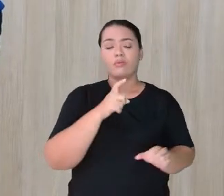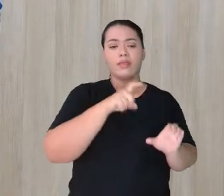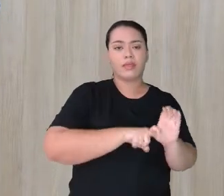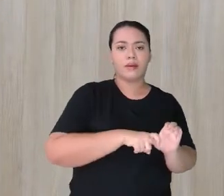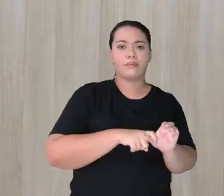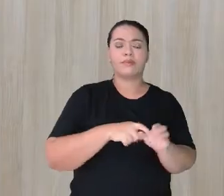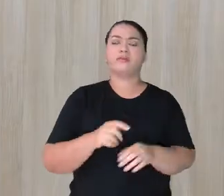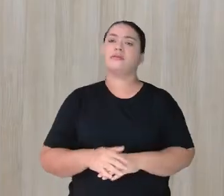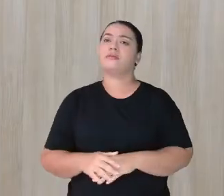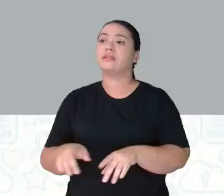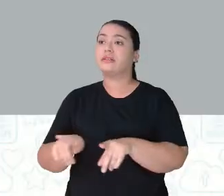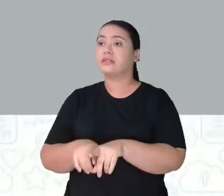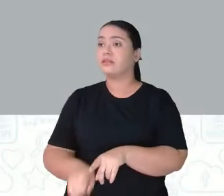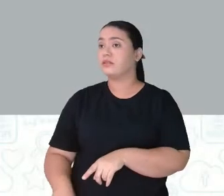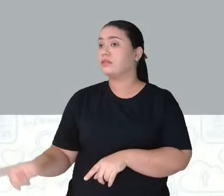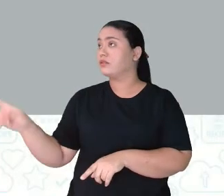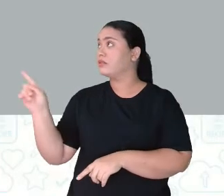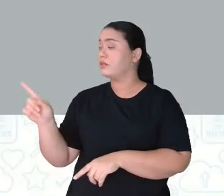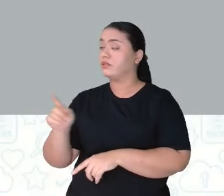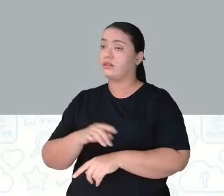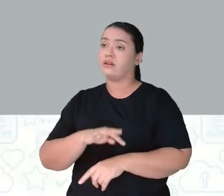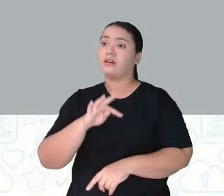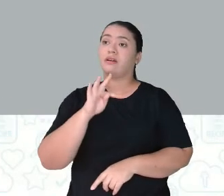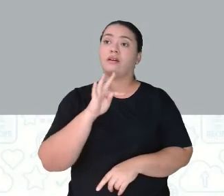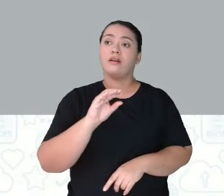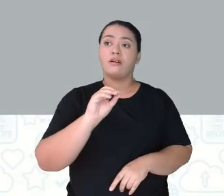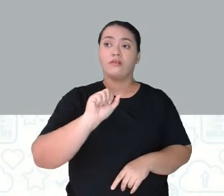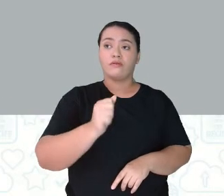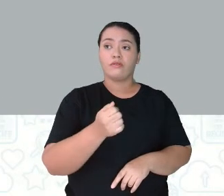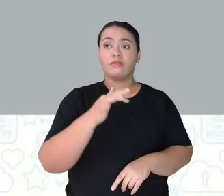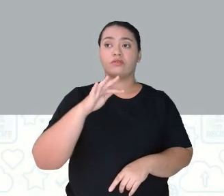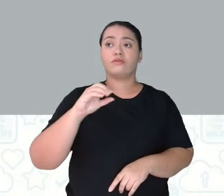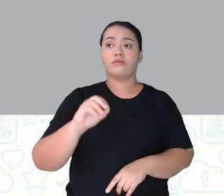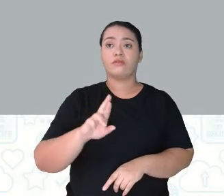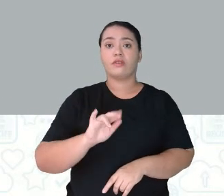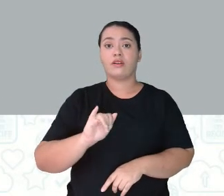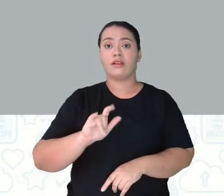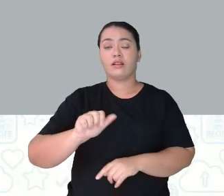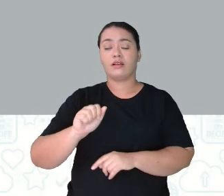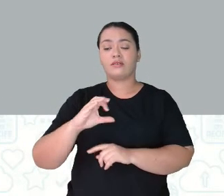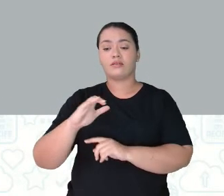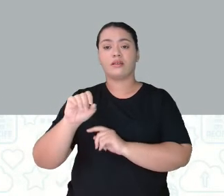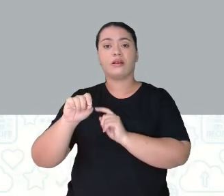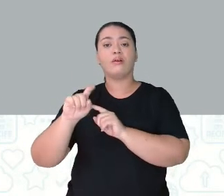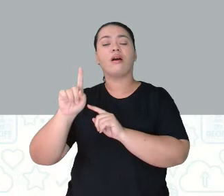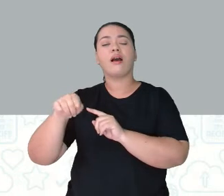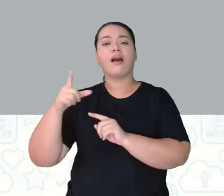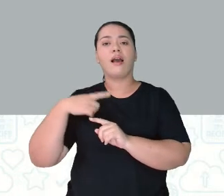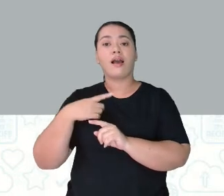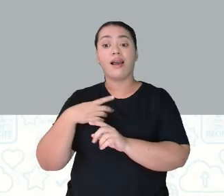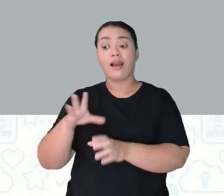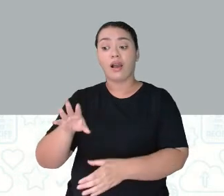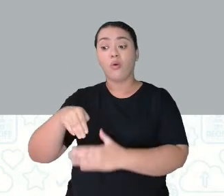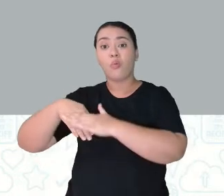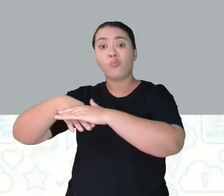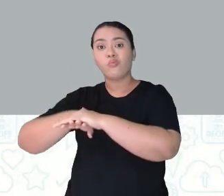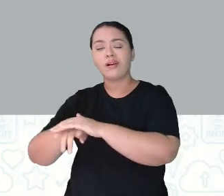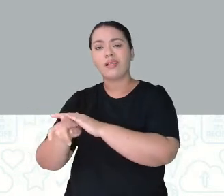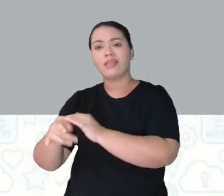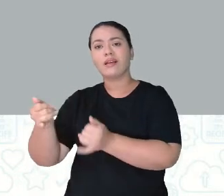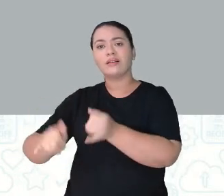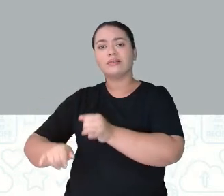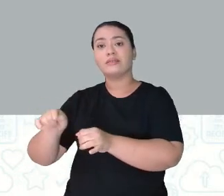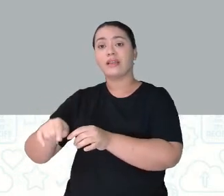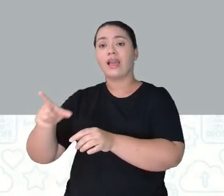outro. E a fosforilação oxidativa, nas células ganha um reservatório de energia, e esse reservatório é para as